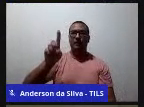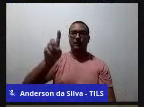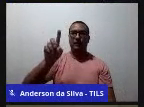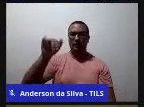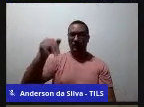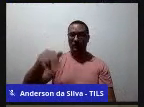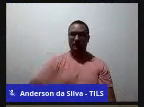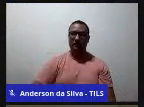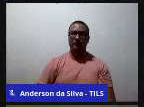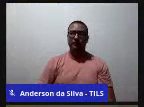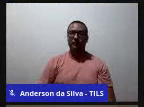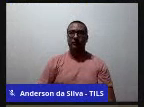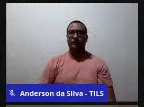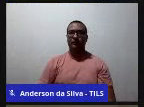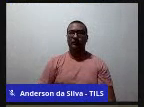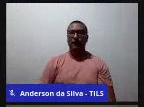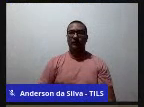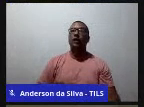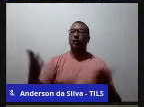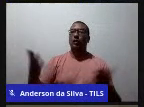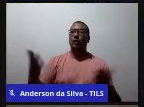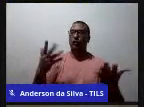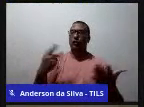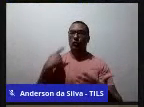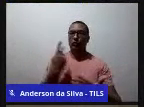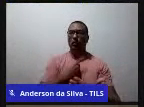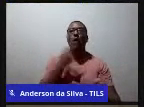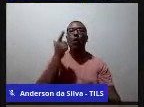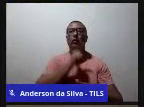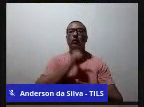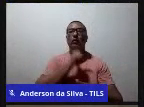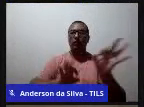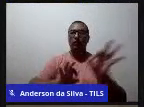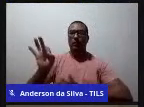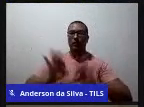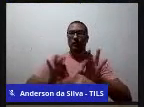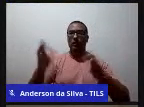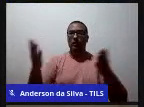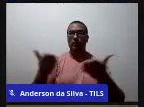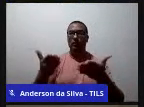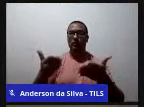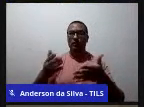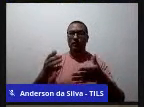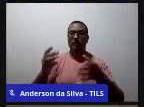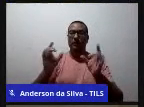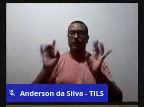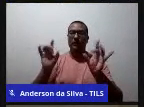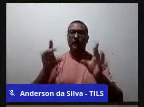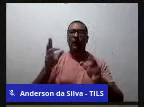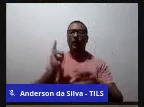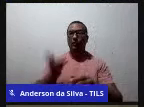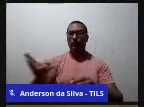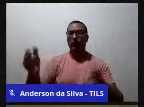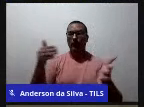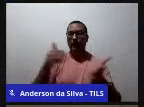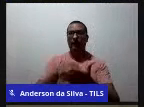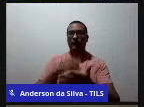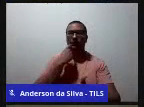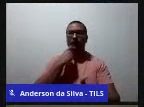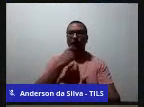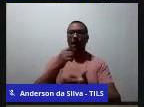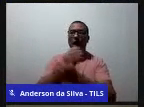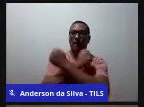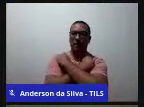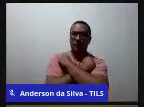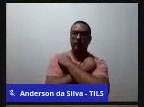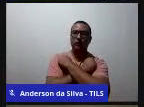de vocês que a gente conseguiu esse evento magnífico hoje e que continuará aí pelo resto da semana. Um grande abraço a